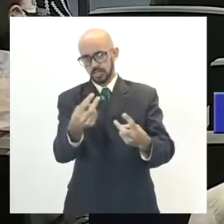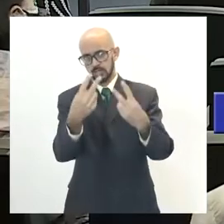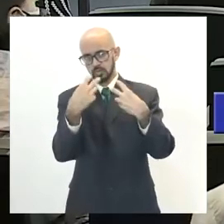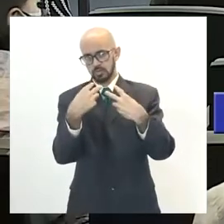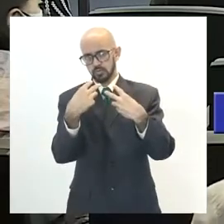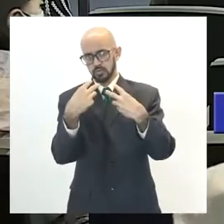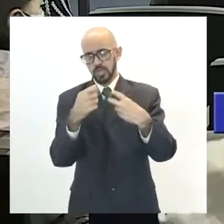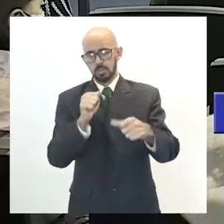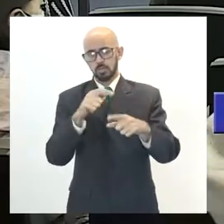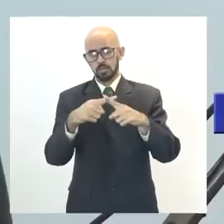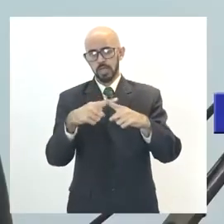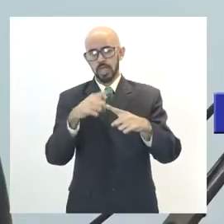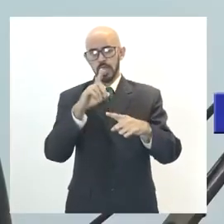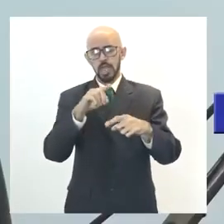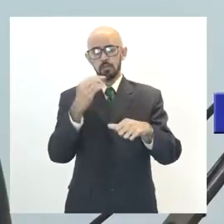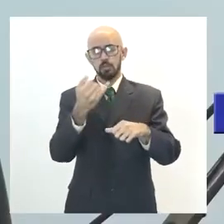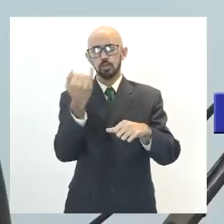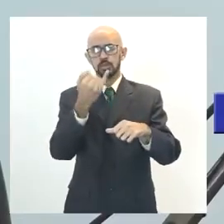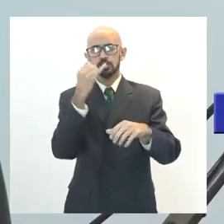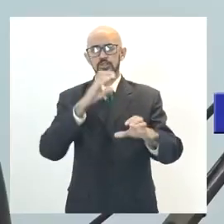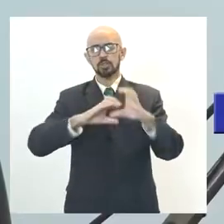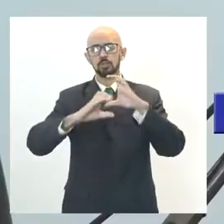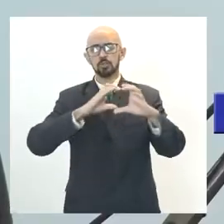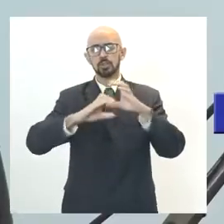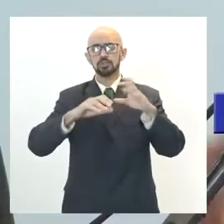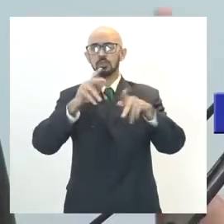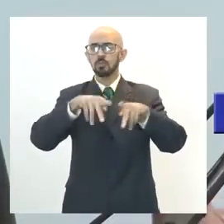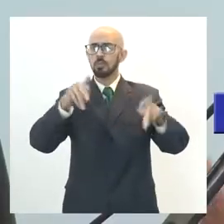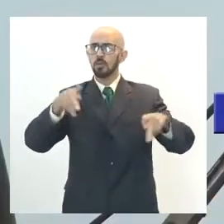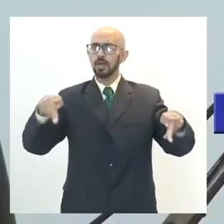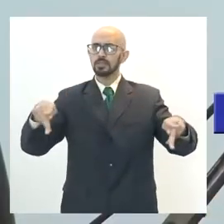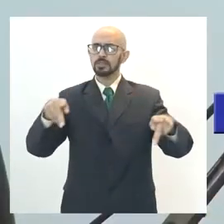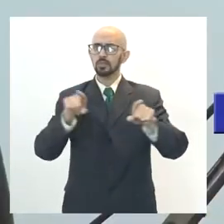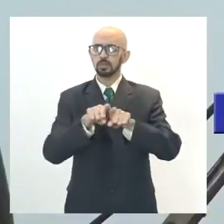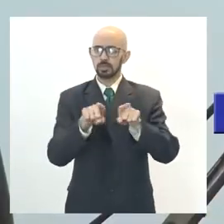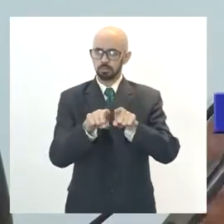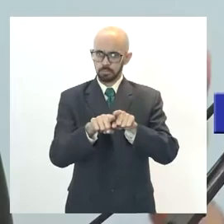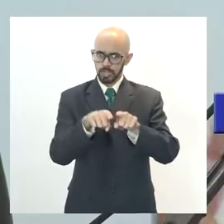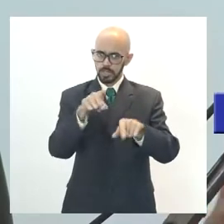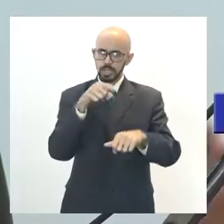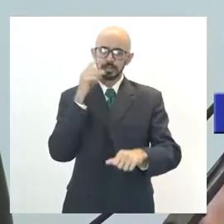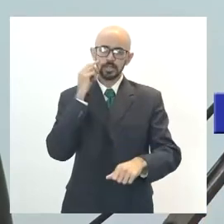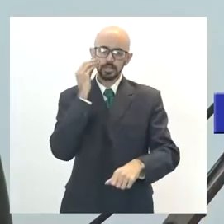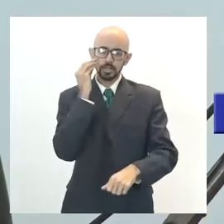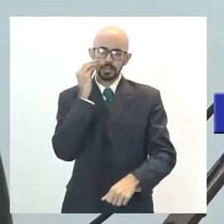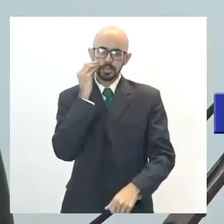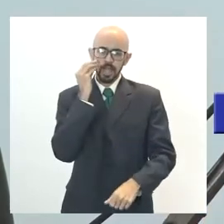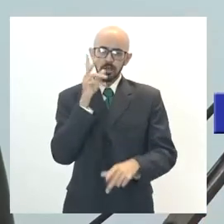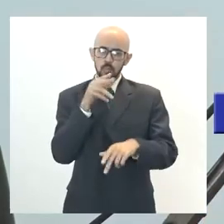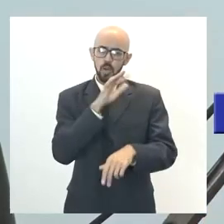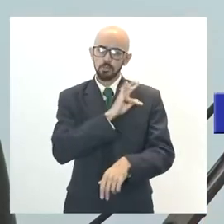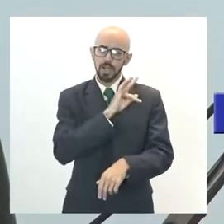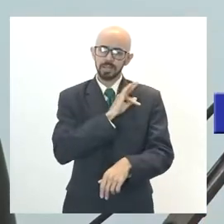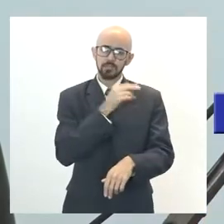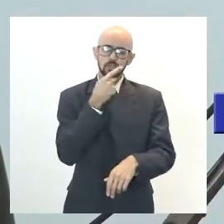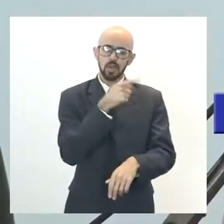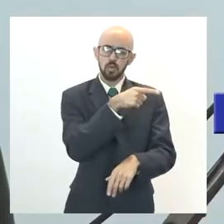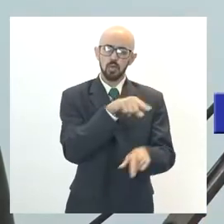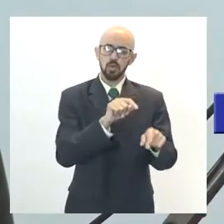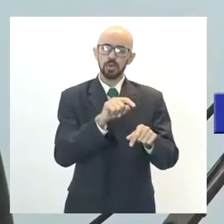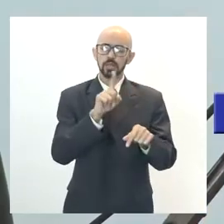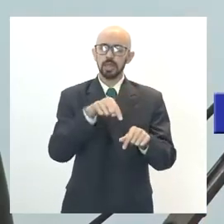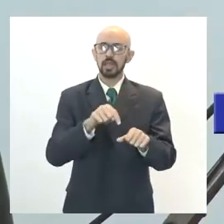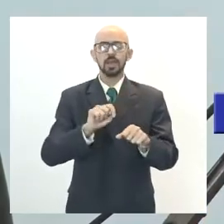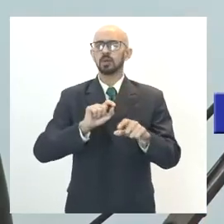com a população como um todo né E para poder tentar deputada Marta falou sobre essas narrativas né a gente tentar um pouco deve